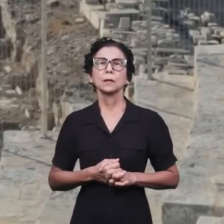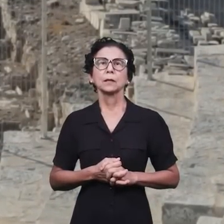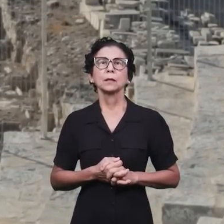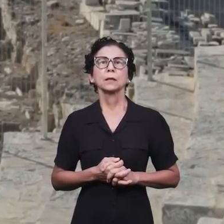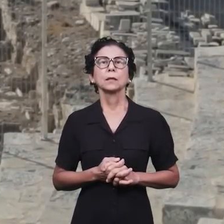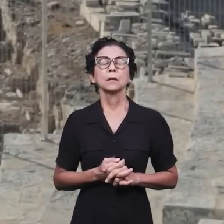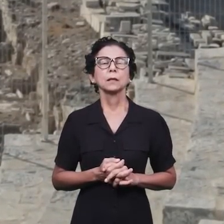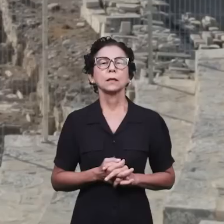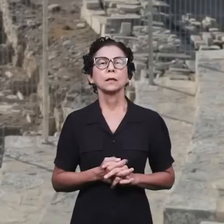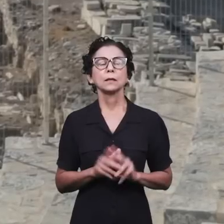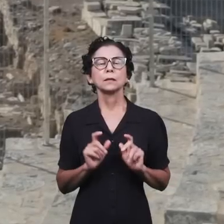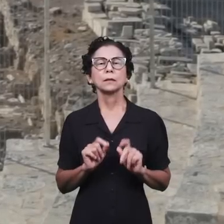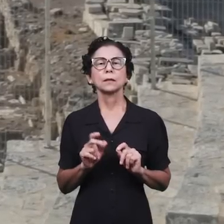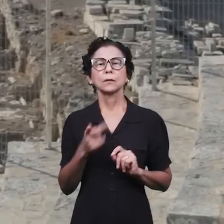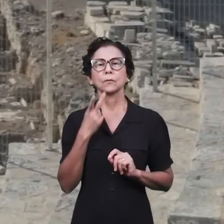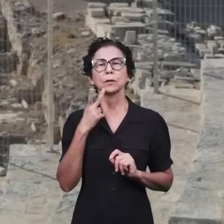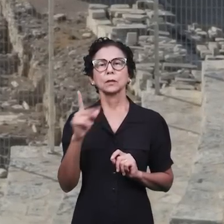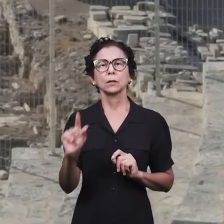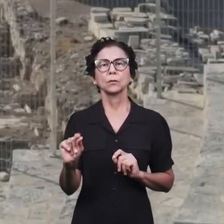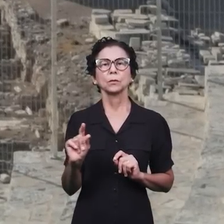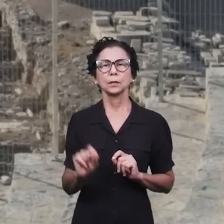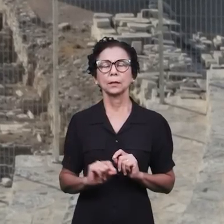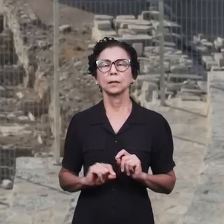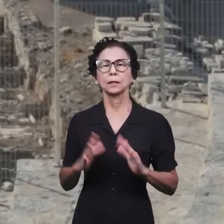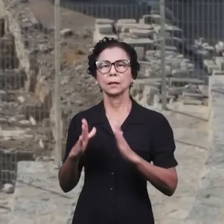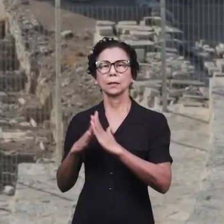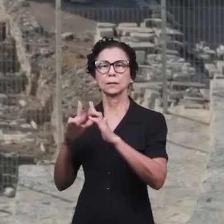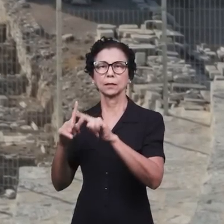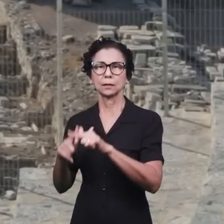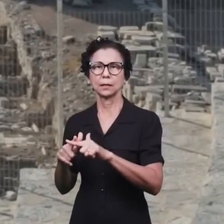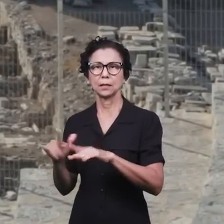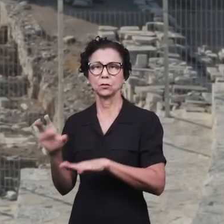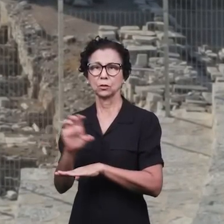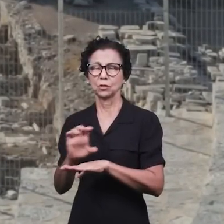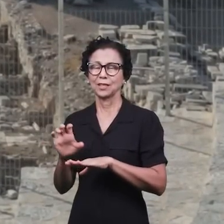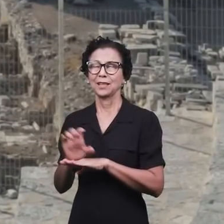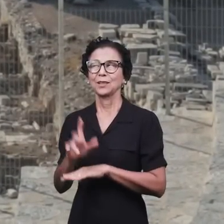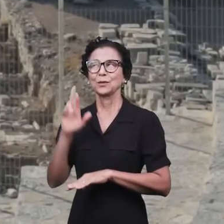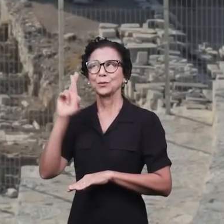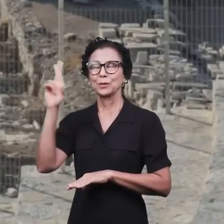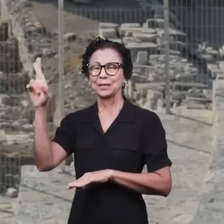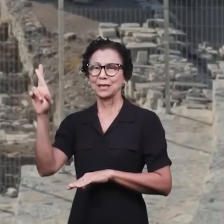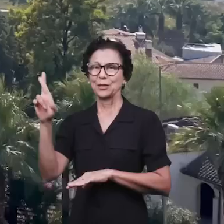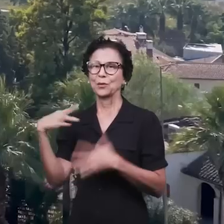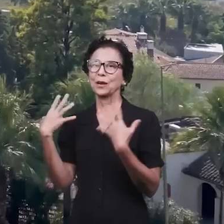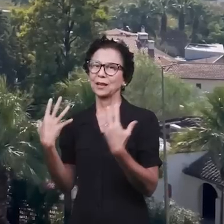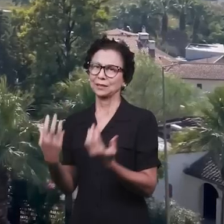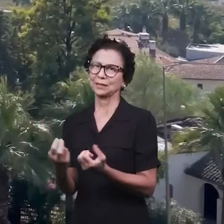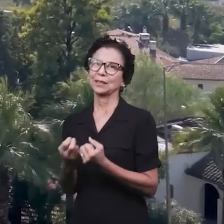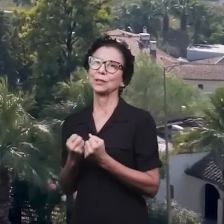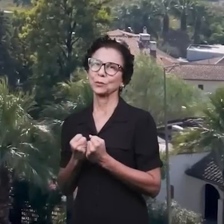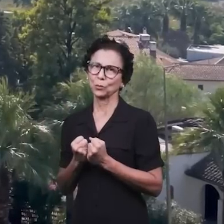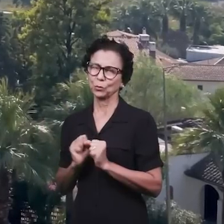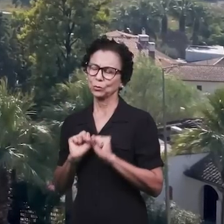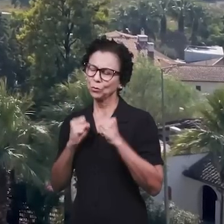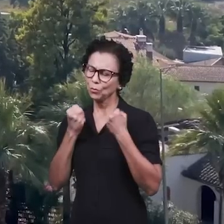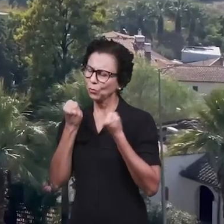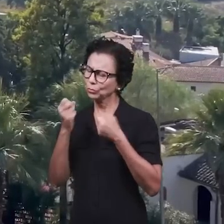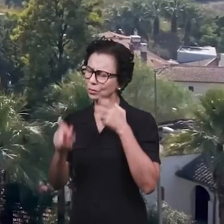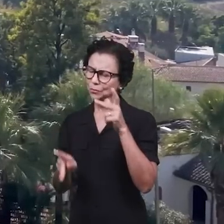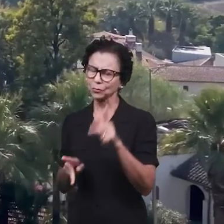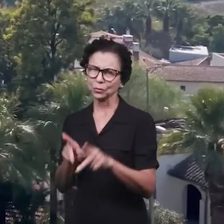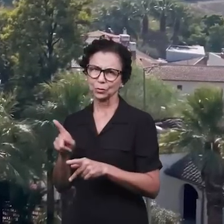faz questão de falar ali para uma igreja que o trabalho dessa igreja foi um trabalho aceitável. A palavra Éfeso,